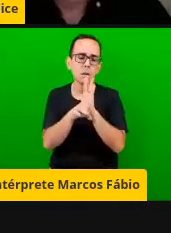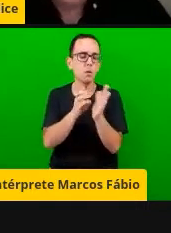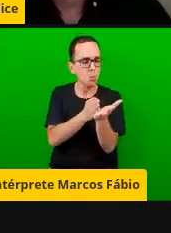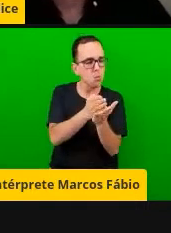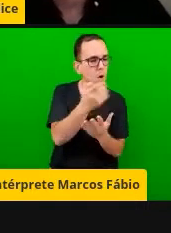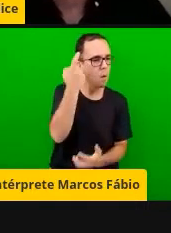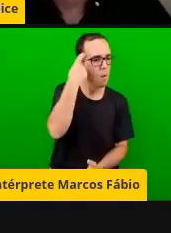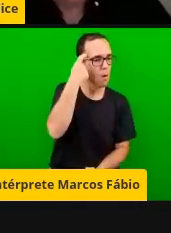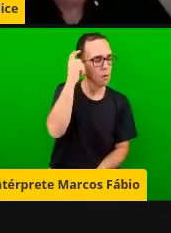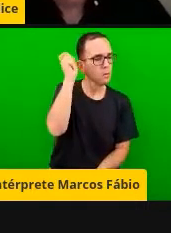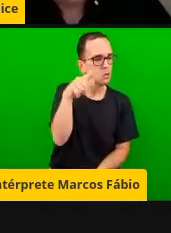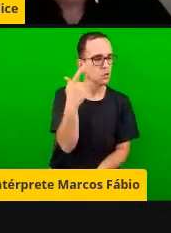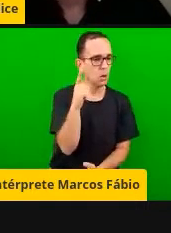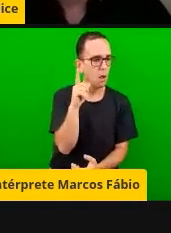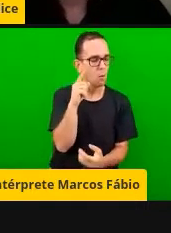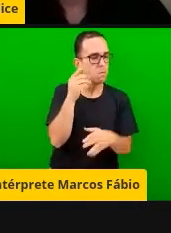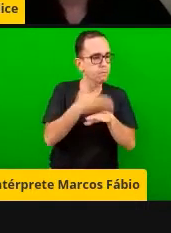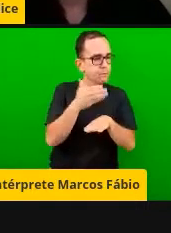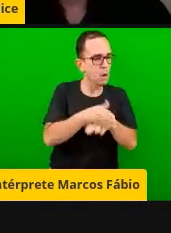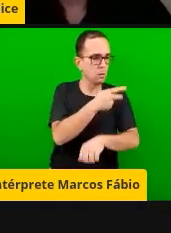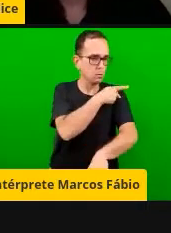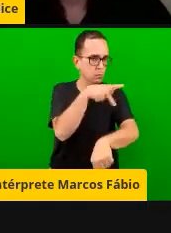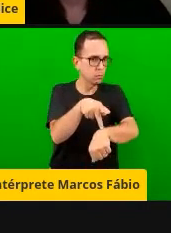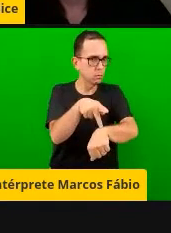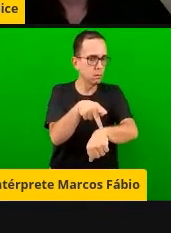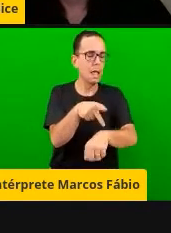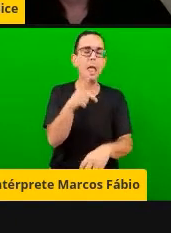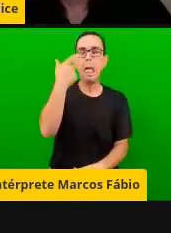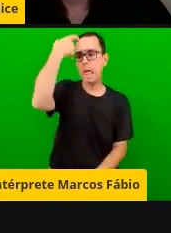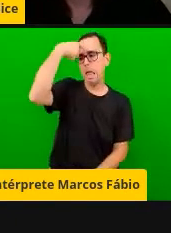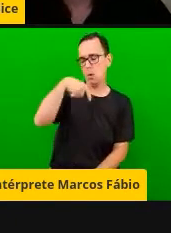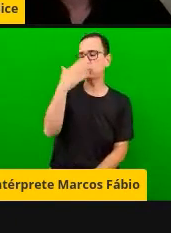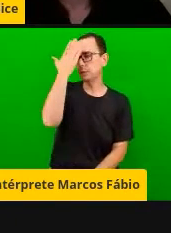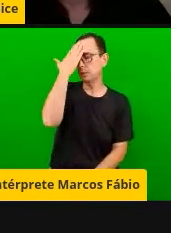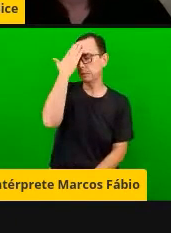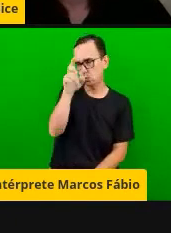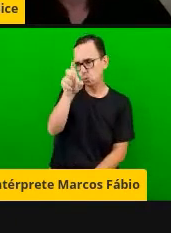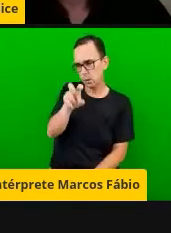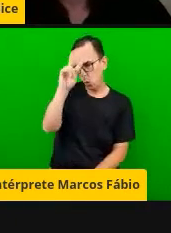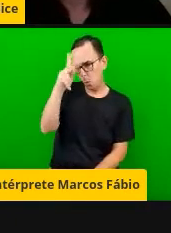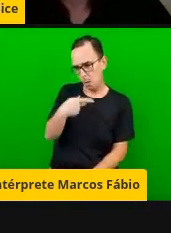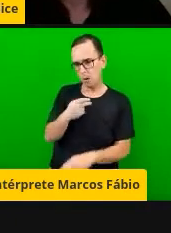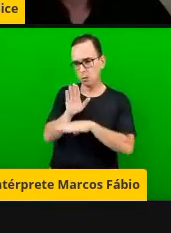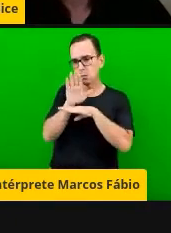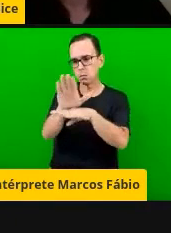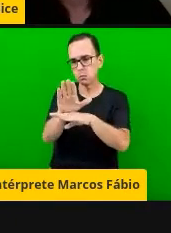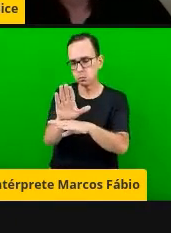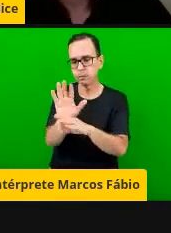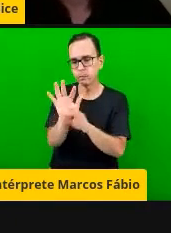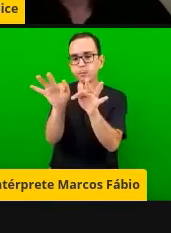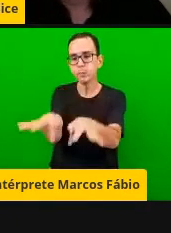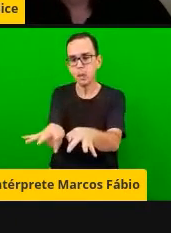a sua prática pedagógica, ele sabe qual é o ser humano que ele quer ajudar a formar no final desse processo do